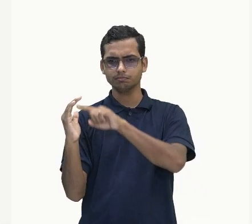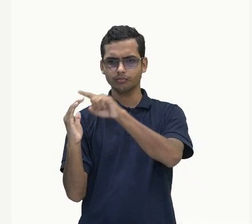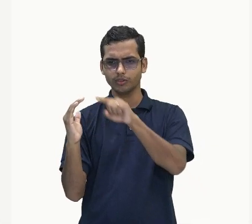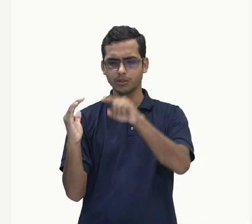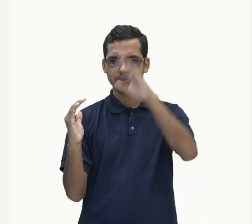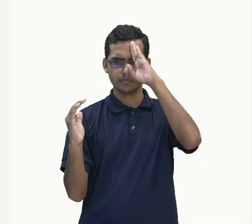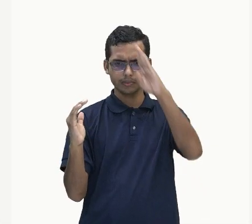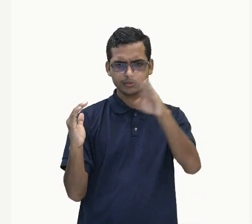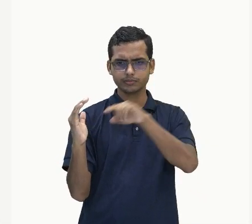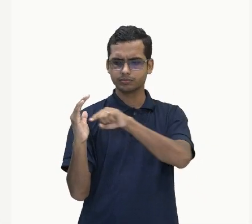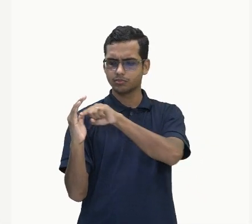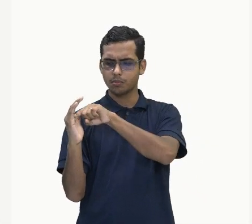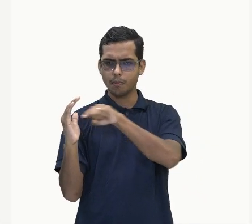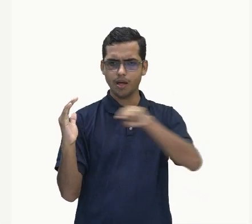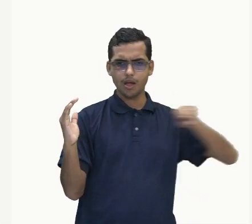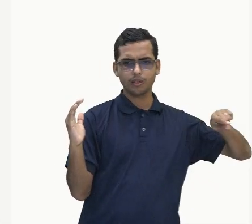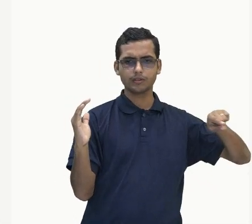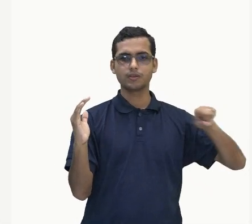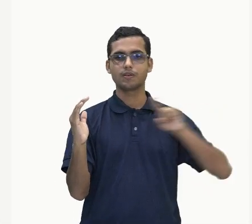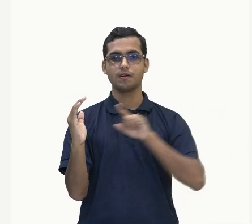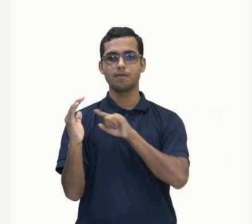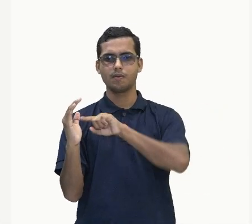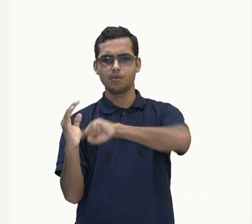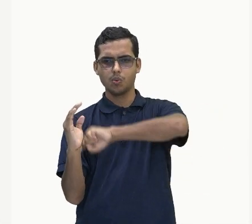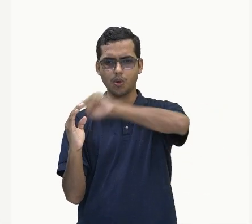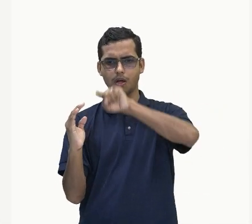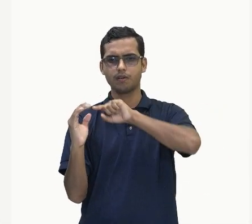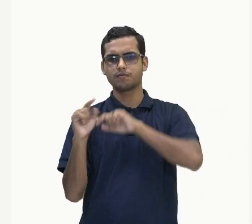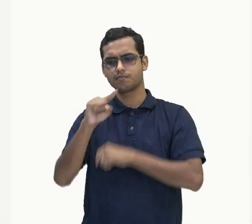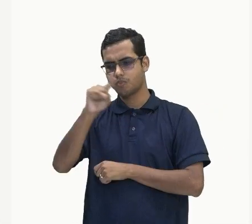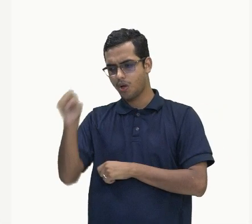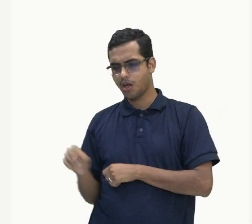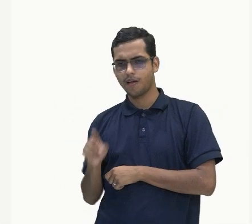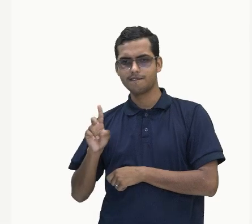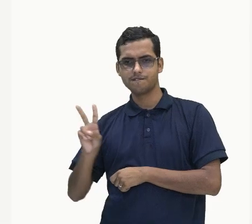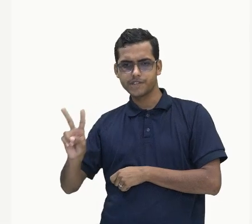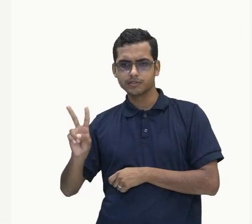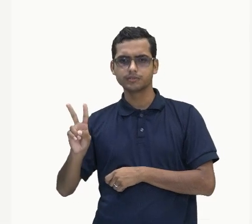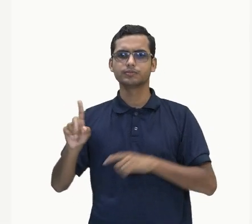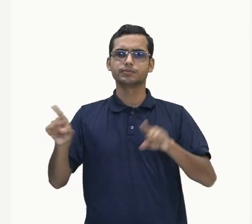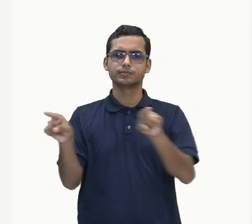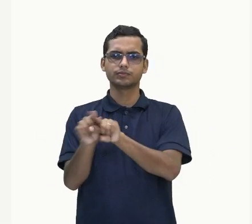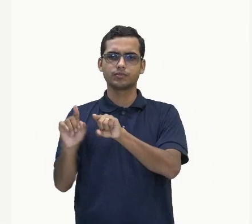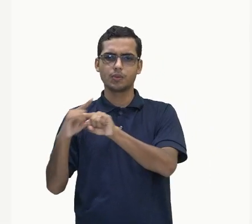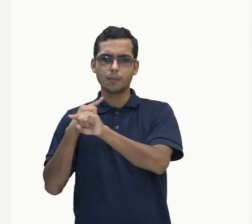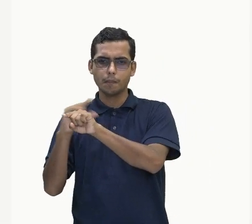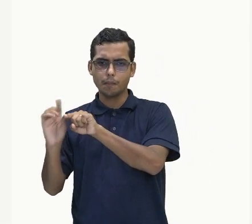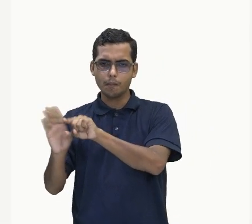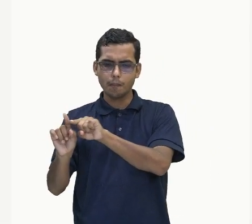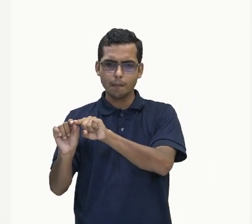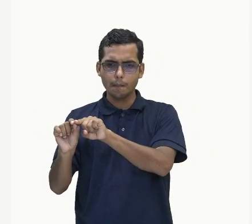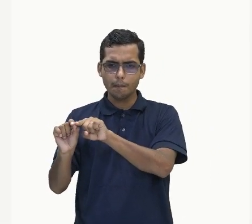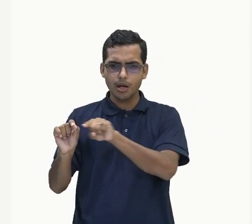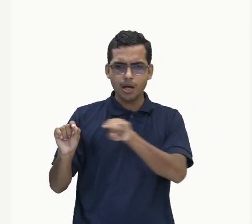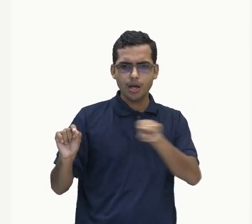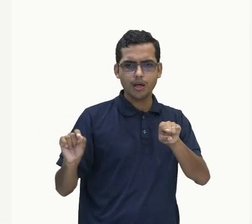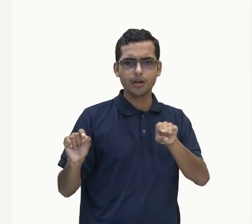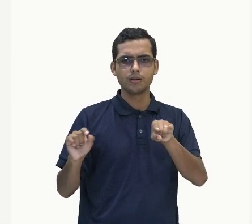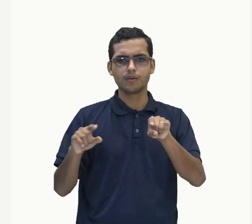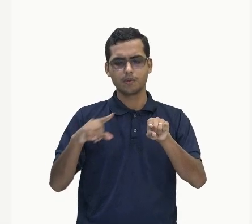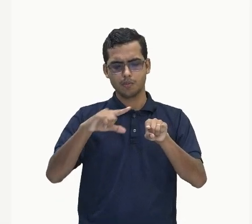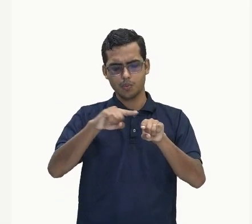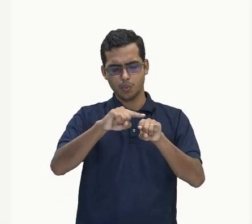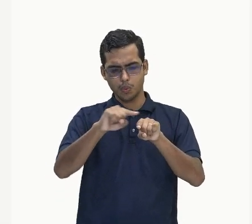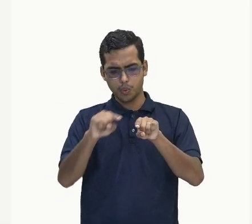nesse ângulo θ, né? Ele tem que ser até 10 graus para que a imagem seja nítida. Muito